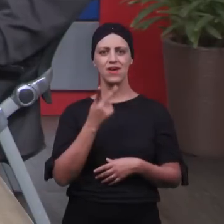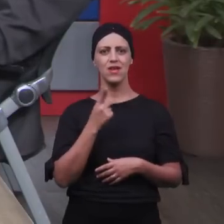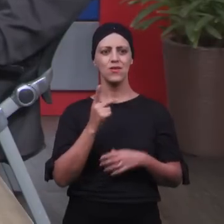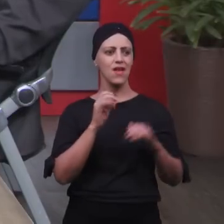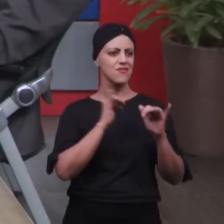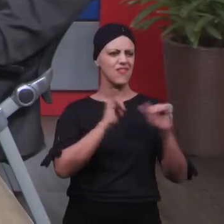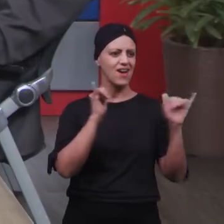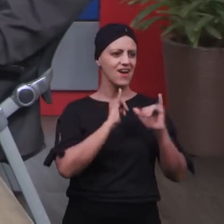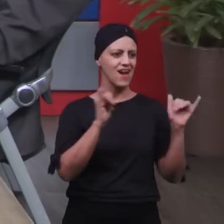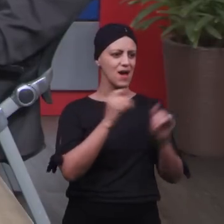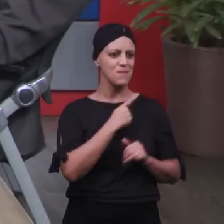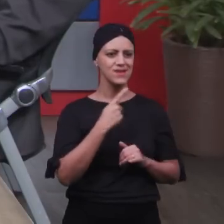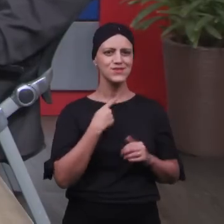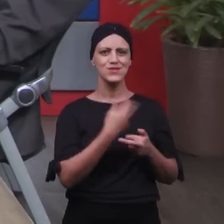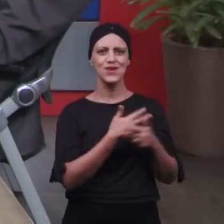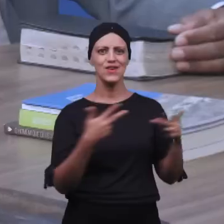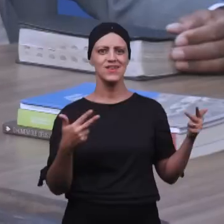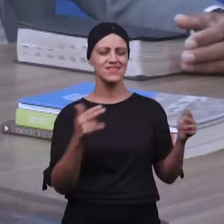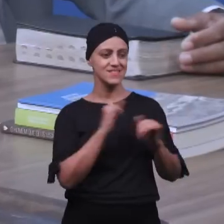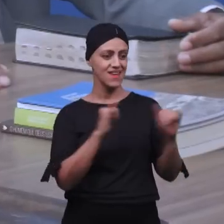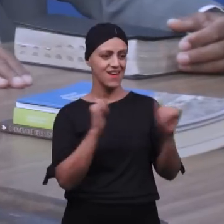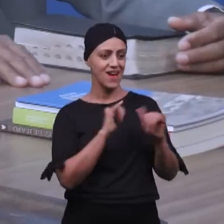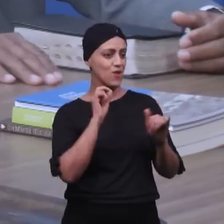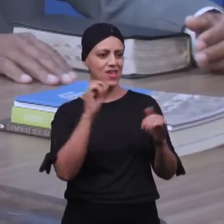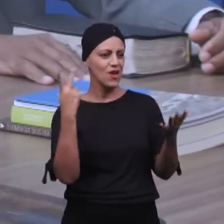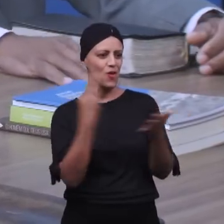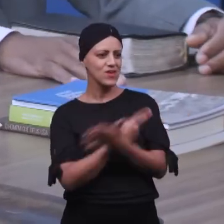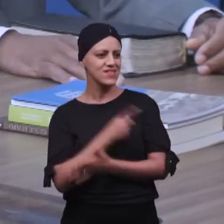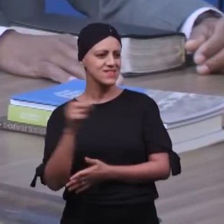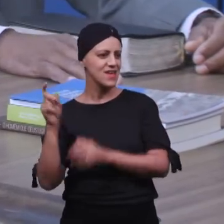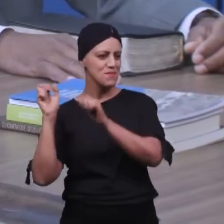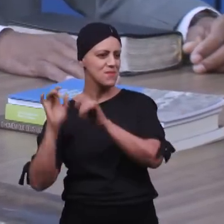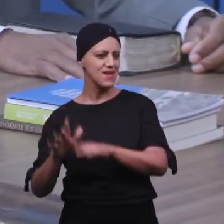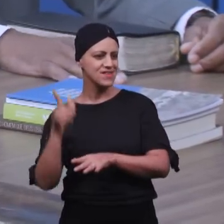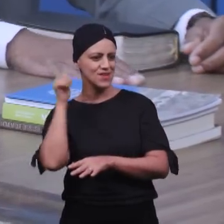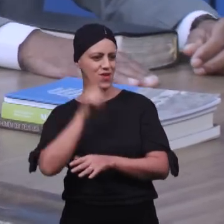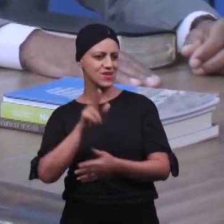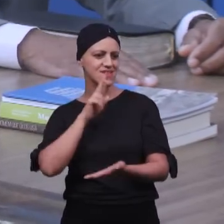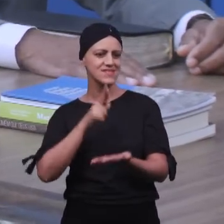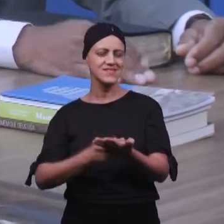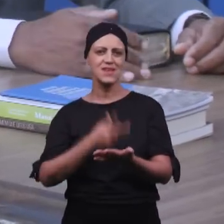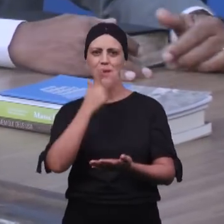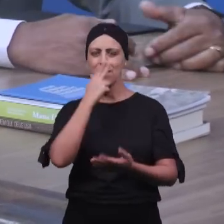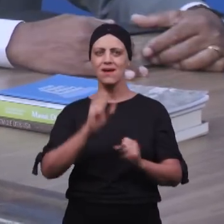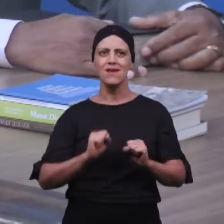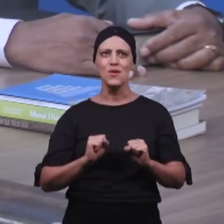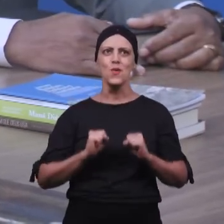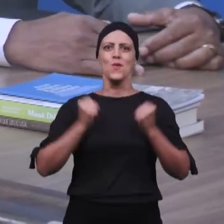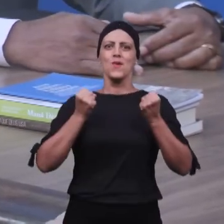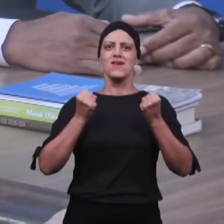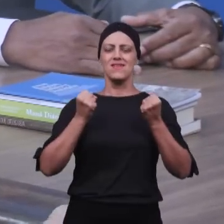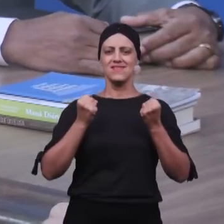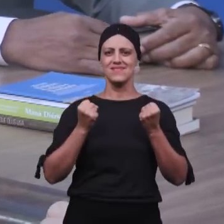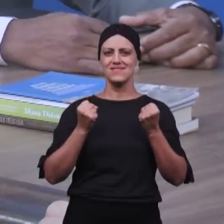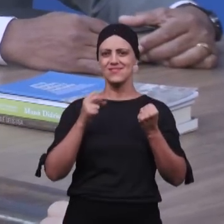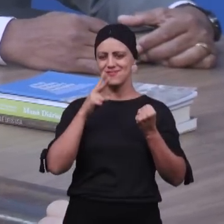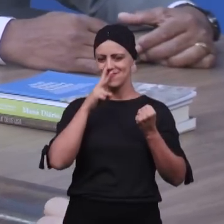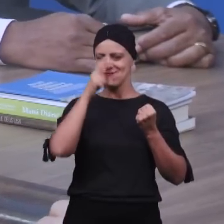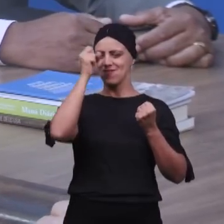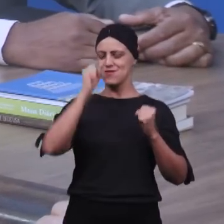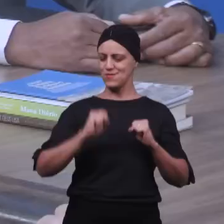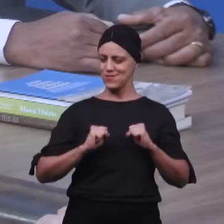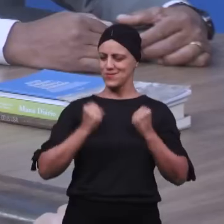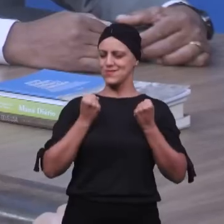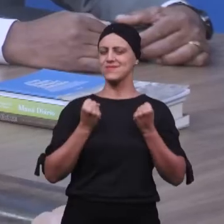dando os irmãos para tomar conhecimento. É como se isso fosse um combustível para nós, né? Olha, continua,